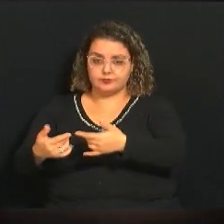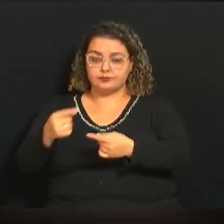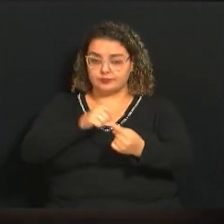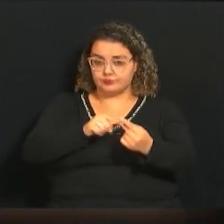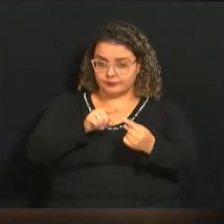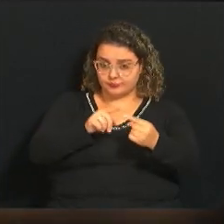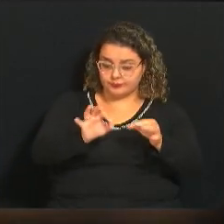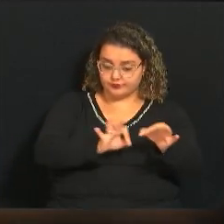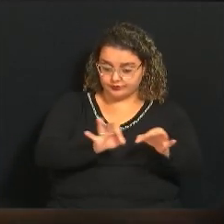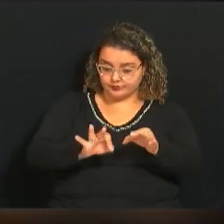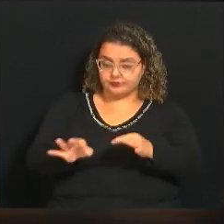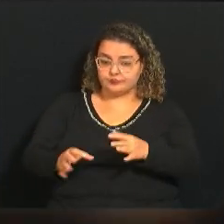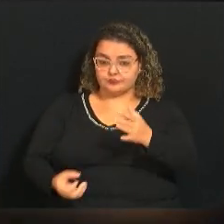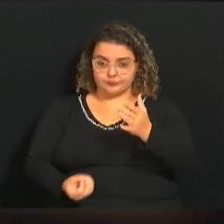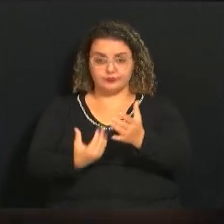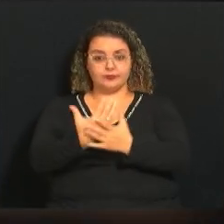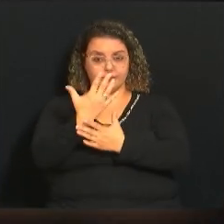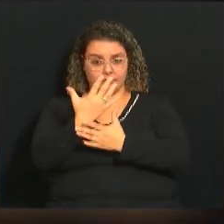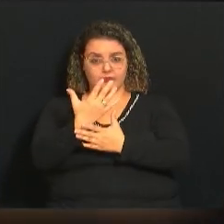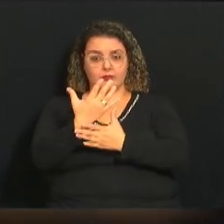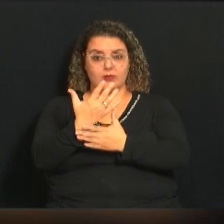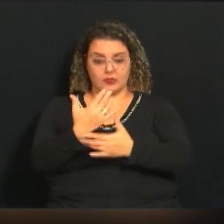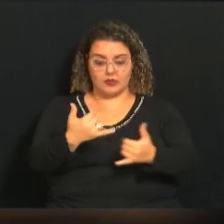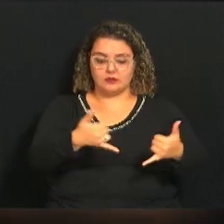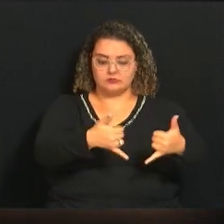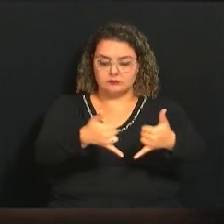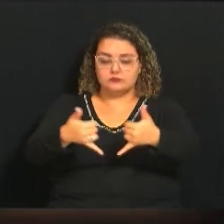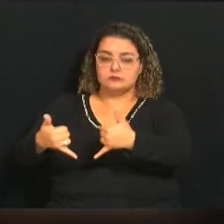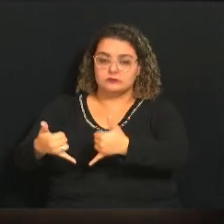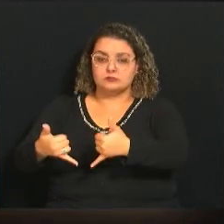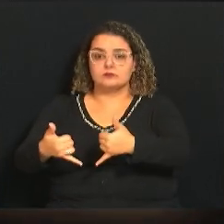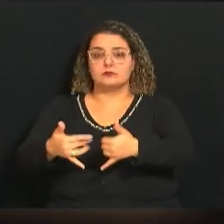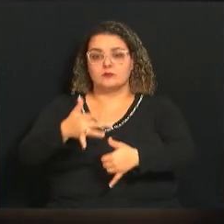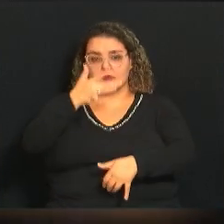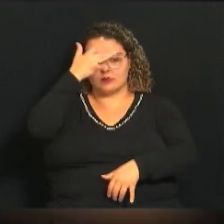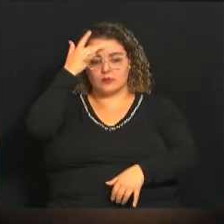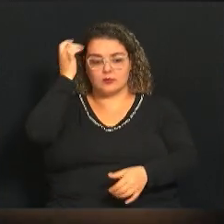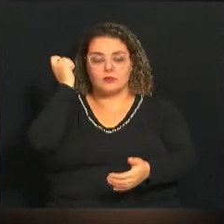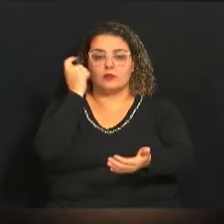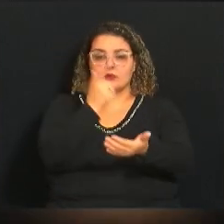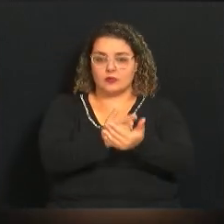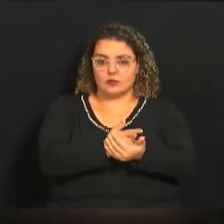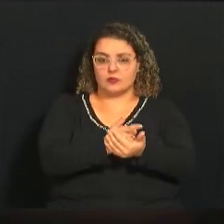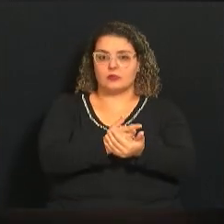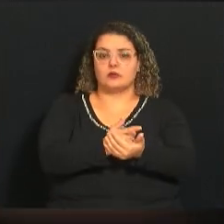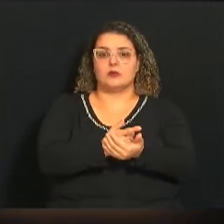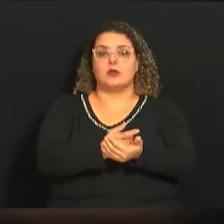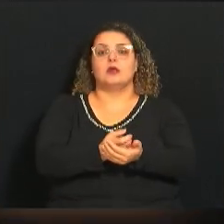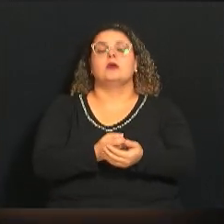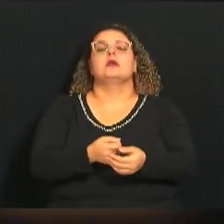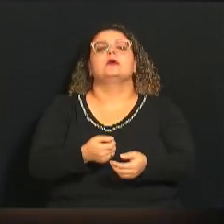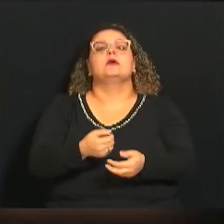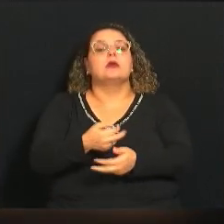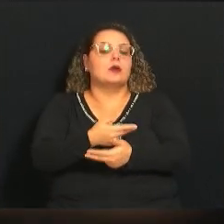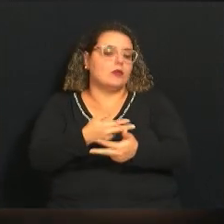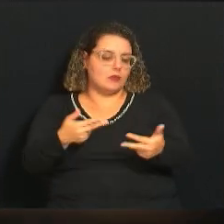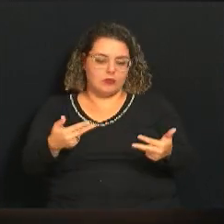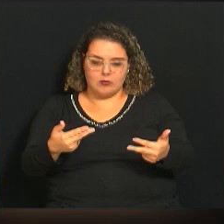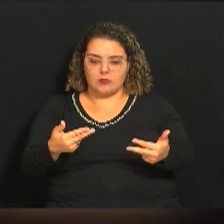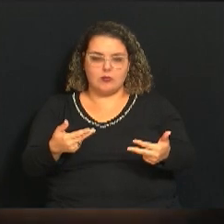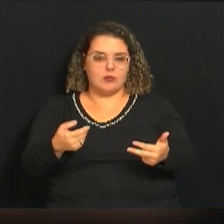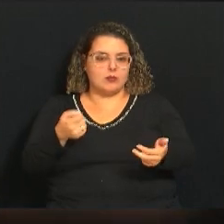tratar, né, essa perda, esse luto, vivenciar esse luto com o menor prejuízo possível, né, e dando esse suporte